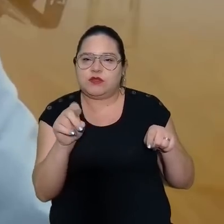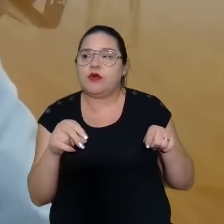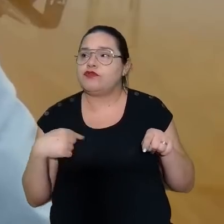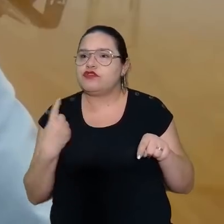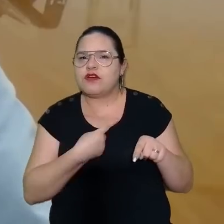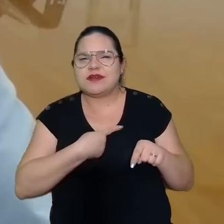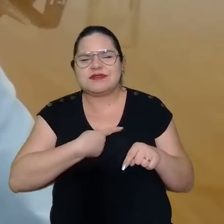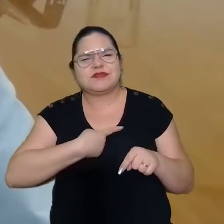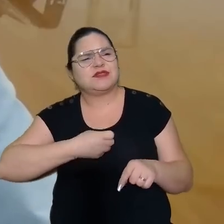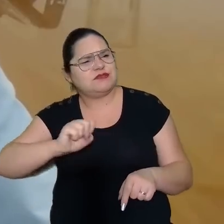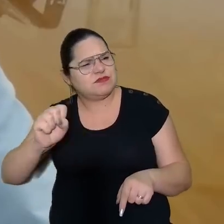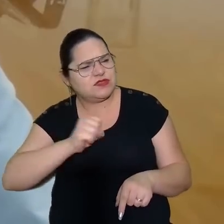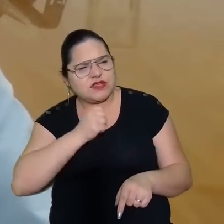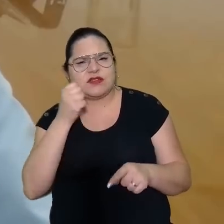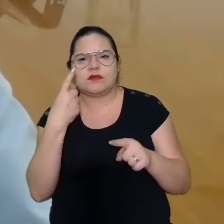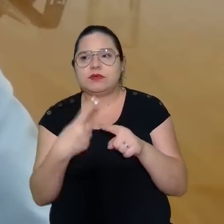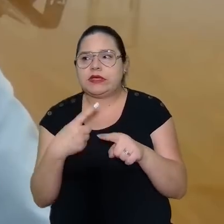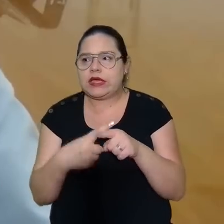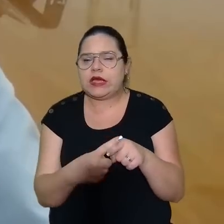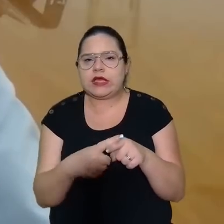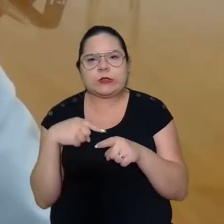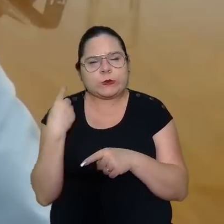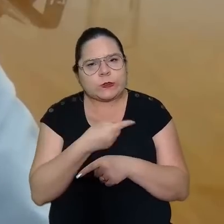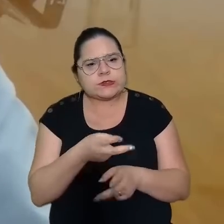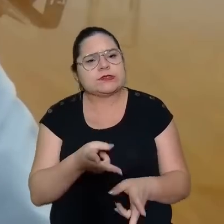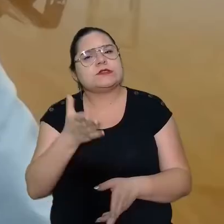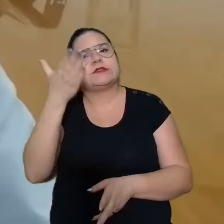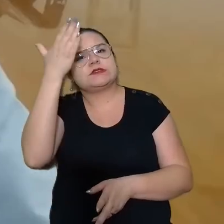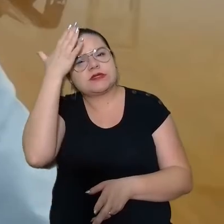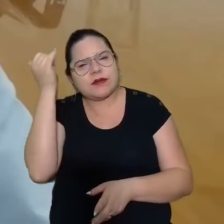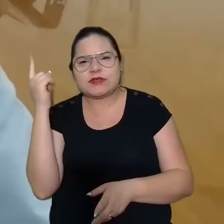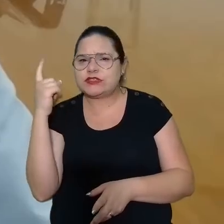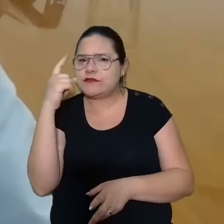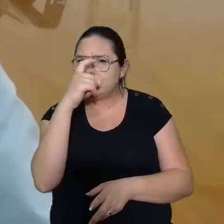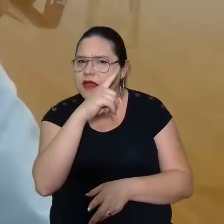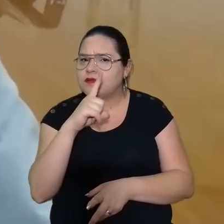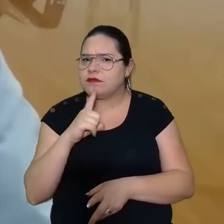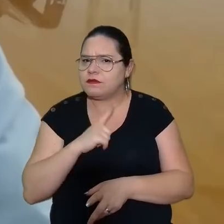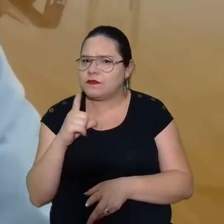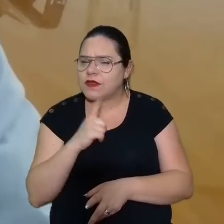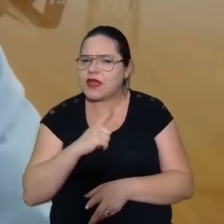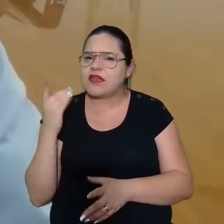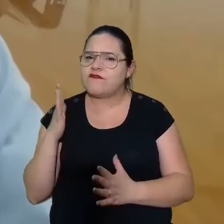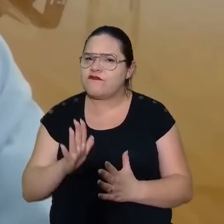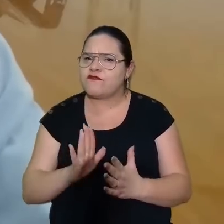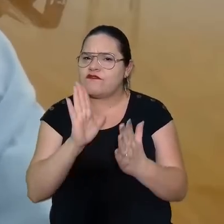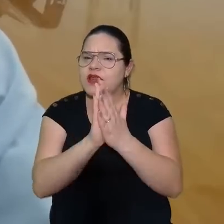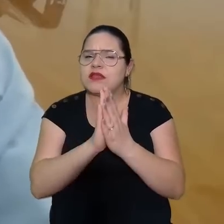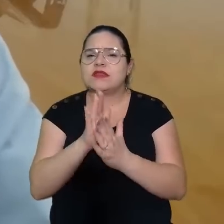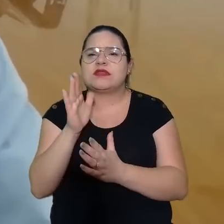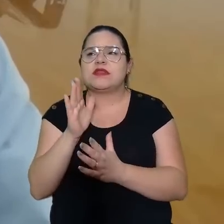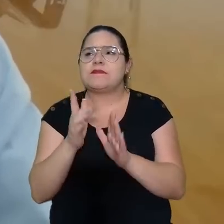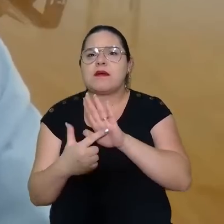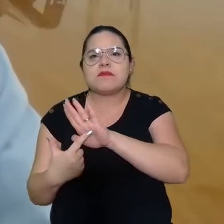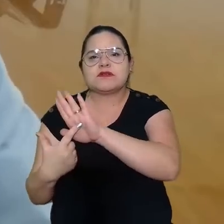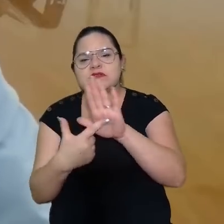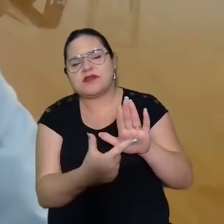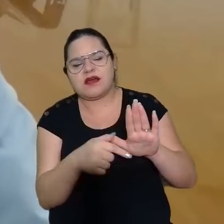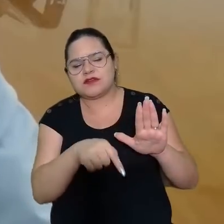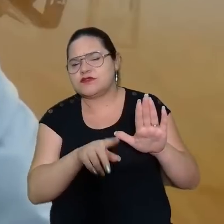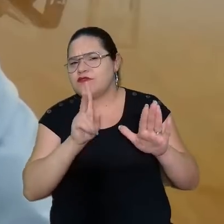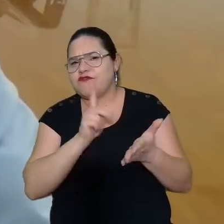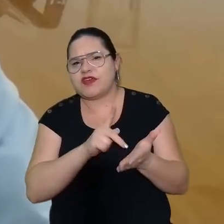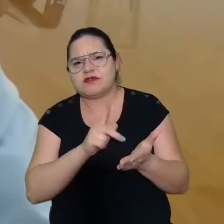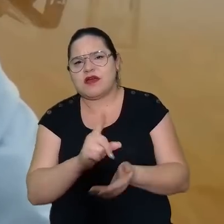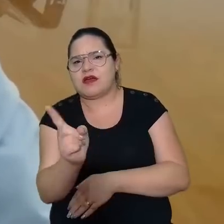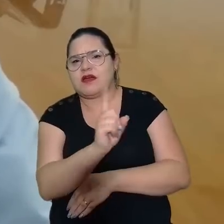dia, sabemos as dificuldades que a gente enfrenta para mostrar que isso não é uma verdade, né? Que nós